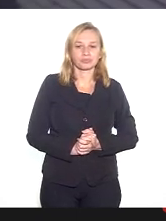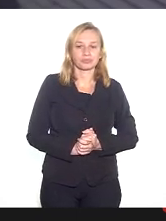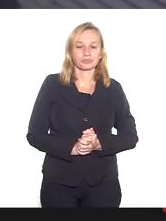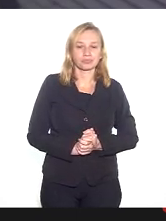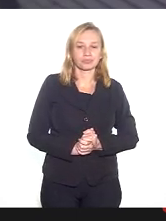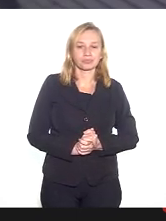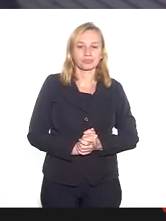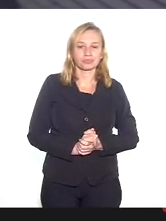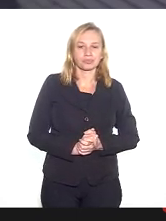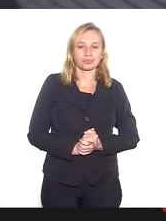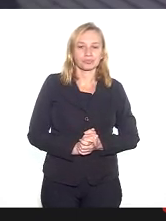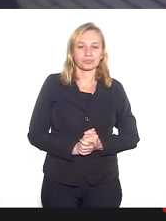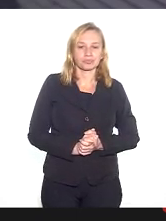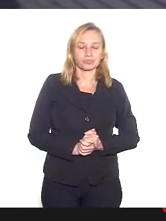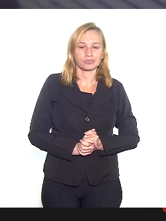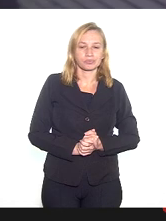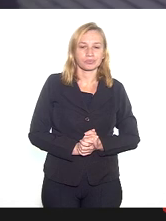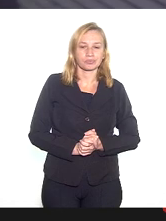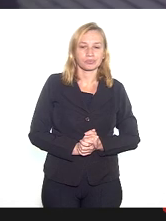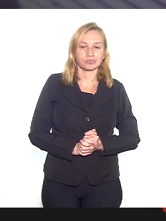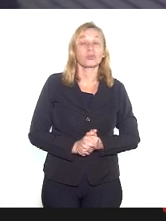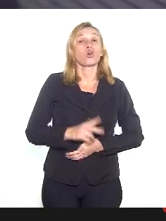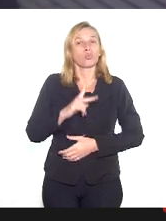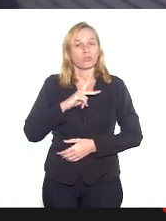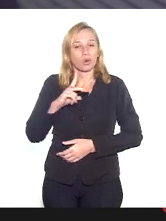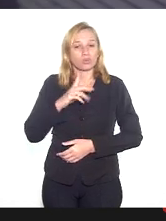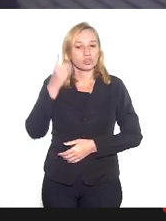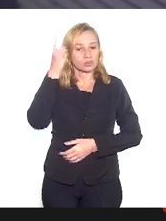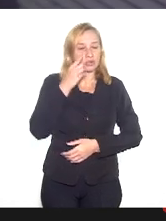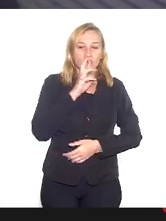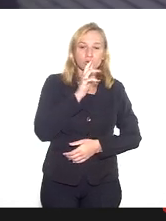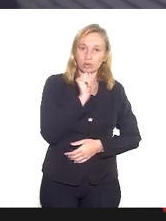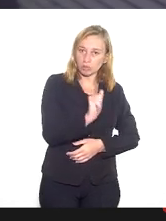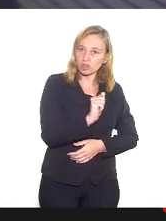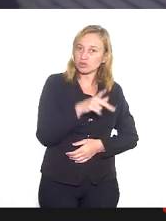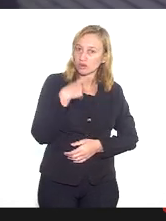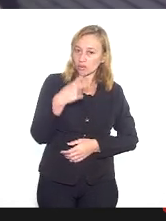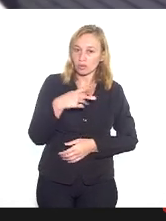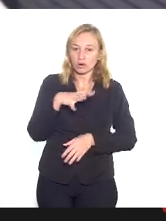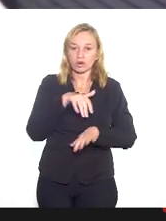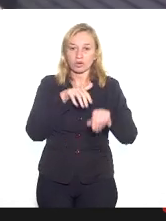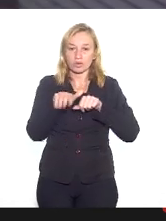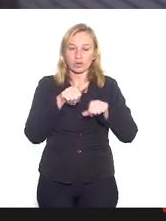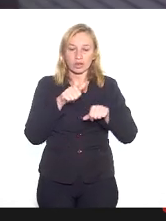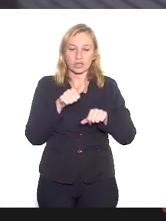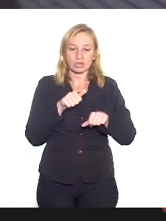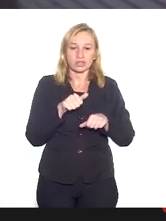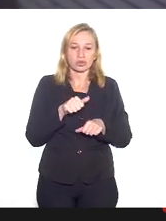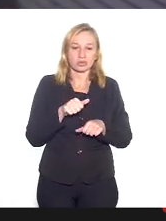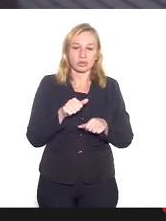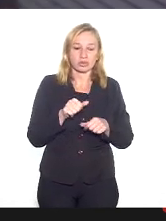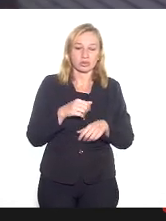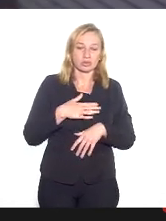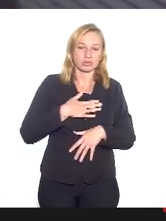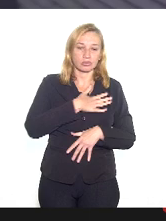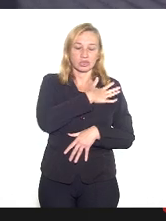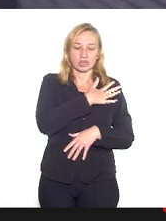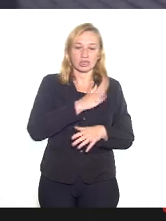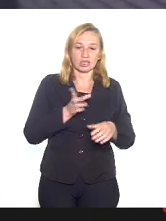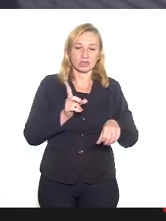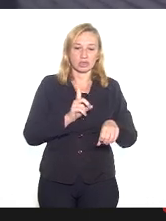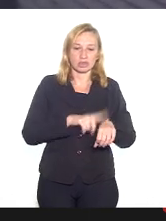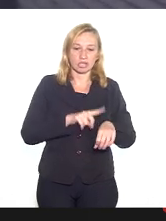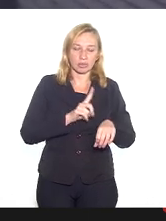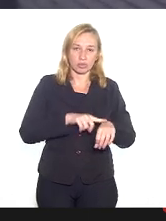até em virtude da lei que o próprio deputado Rodrigo Amorim colocou, a convocação dos militares temporários, né? Eles